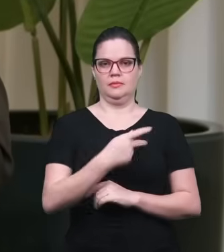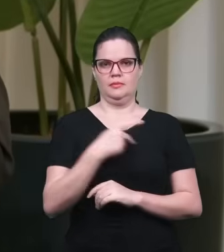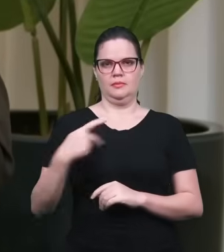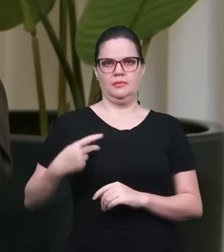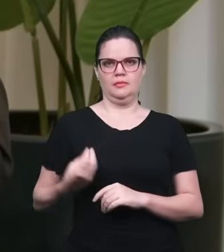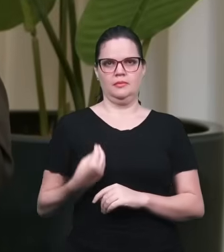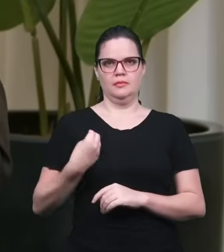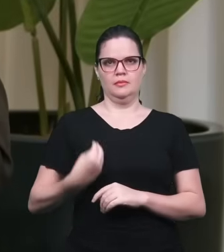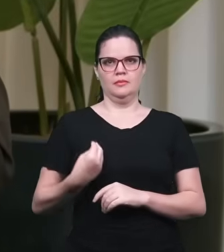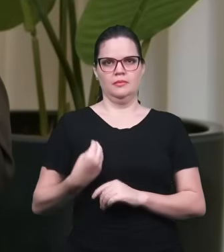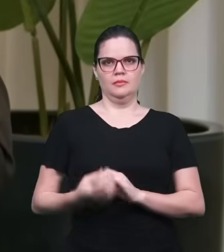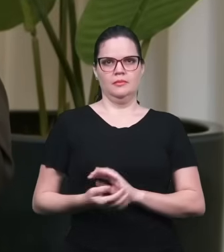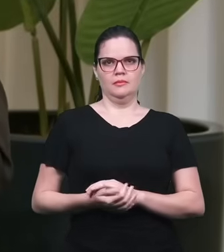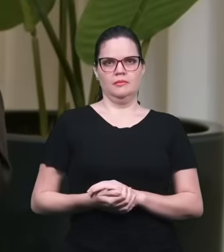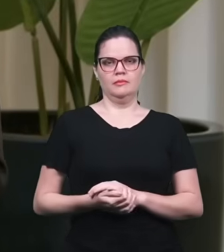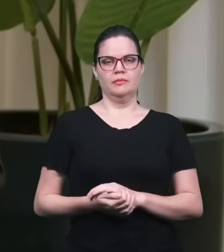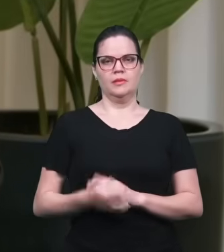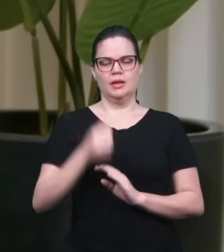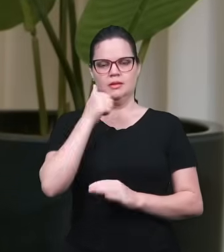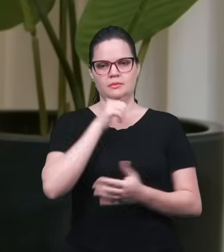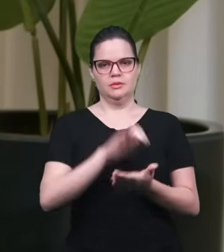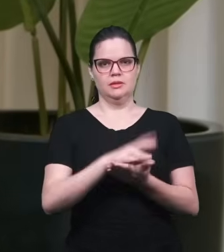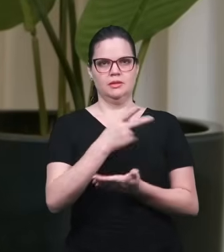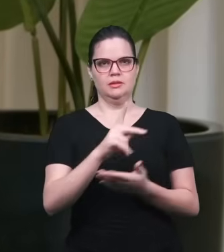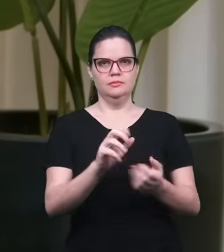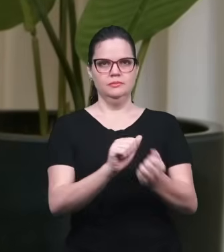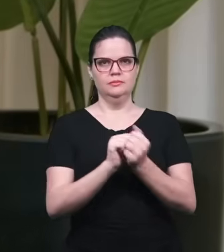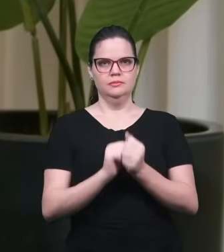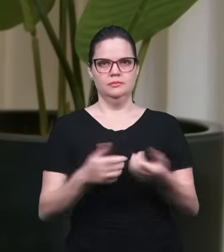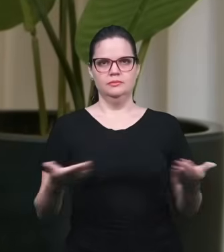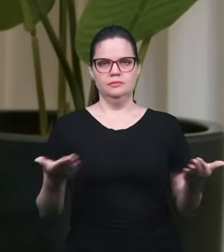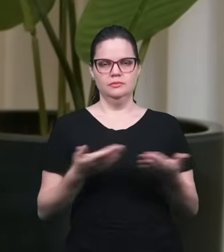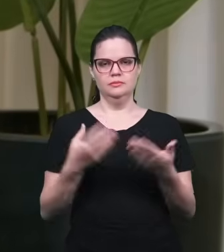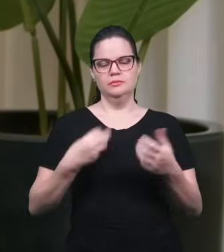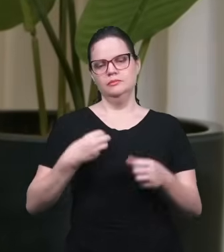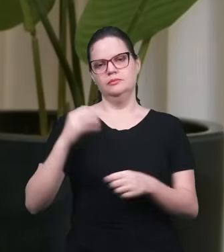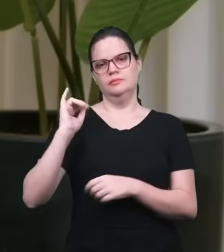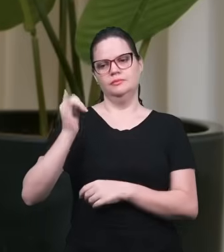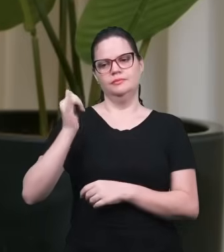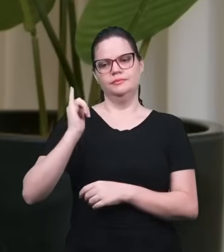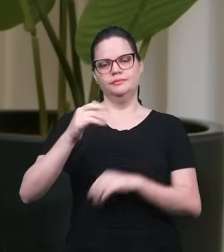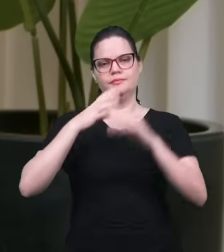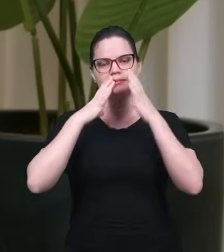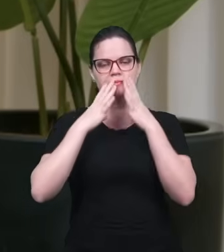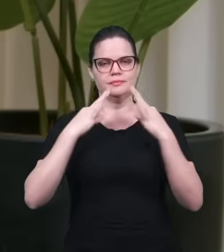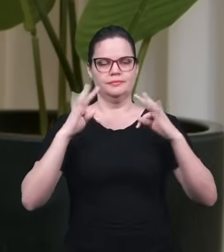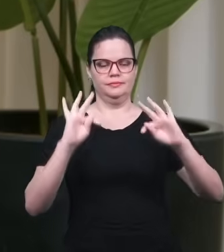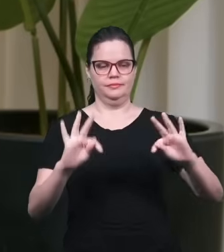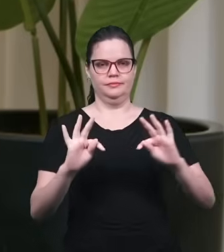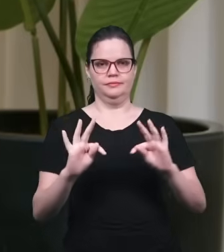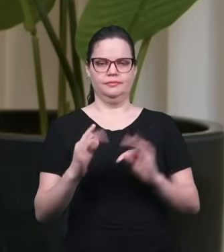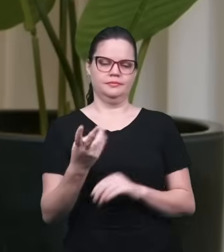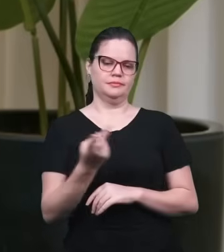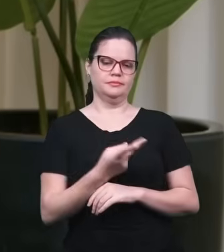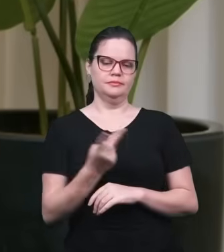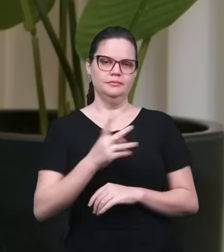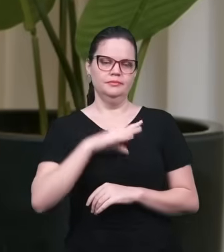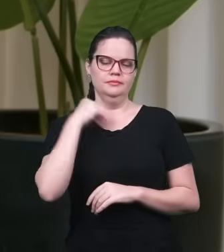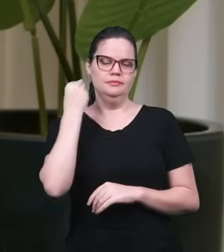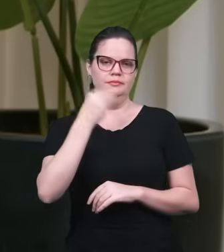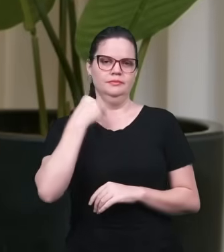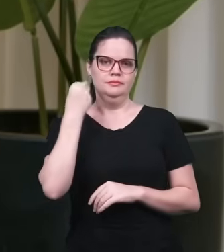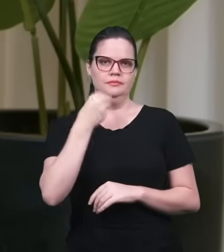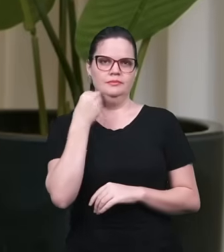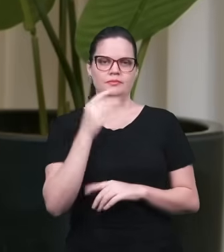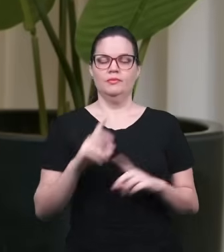né? Gisele, sua esposa, e eles vão estar trazendo o testemunho, a experiência